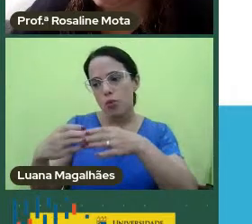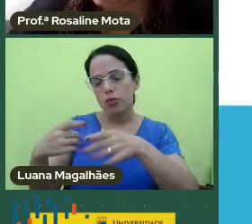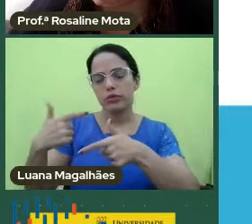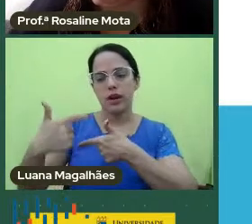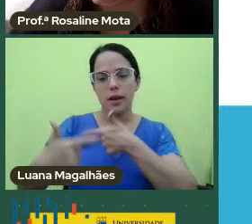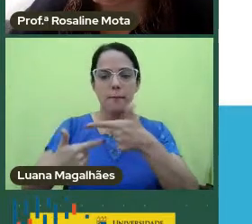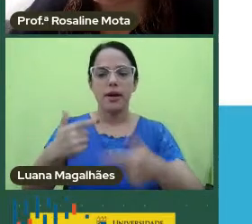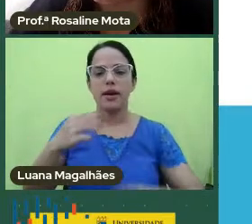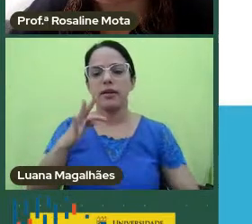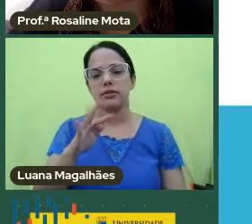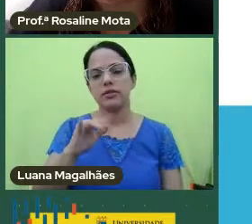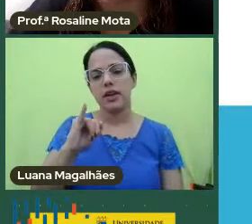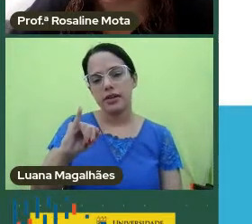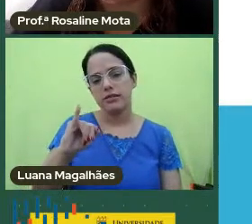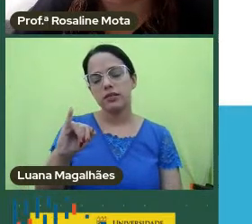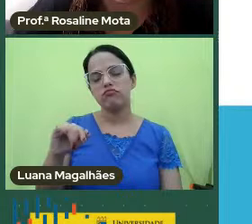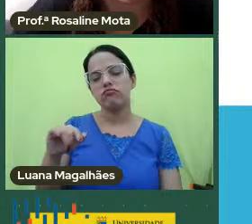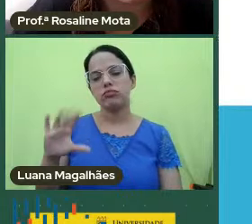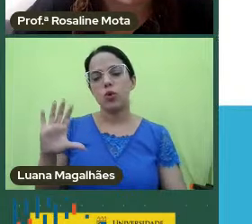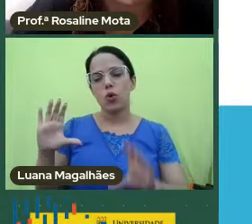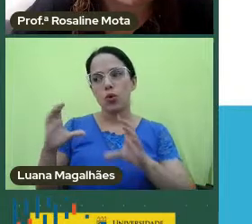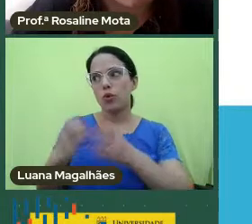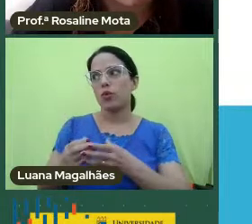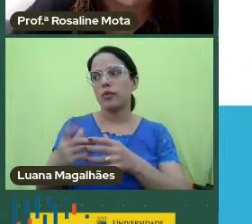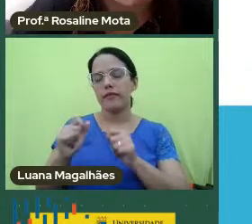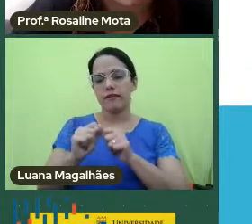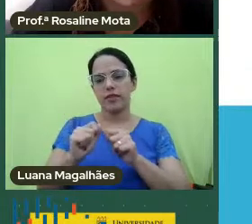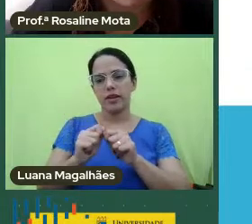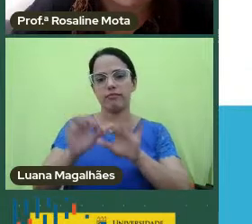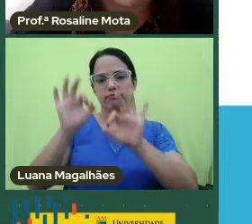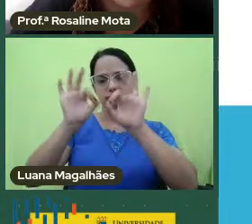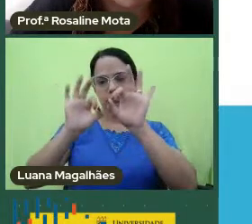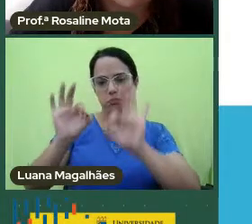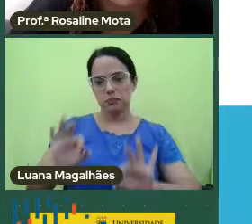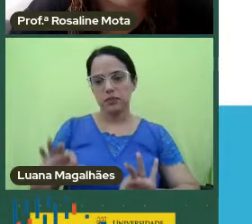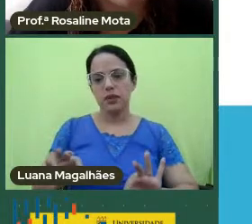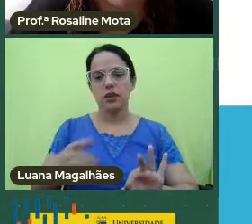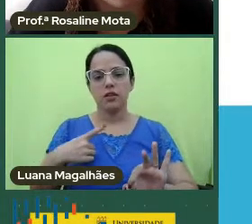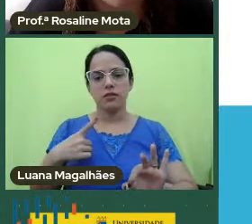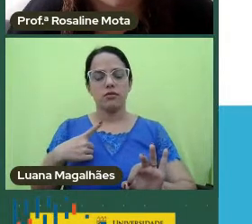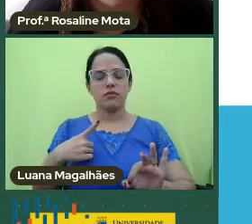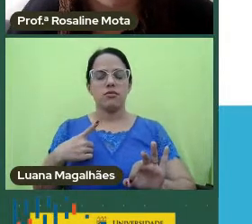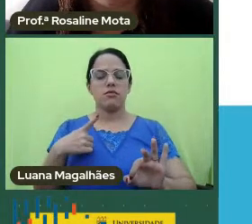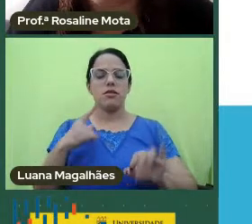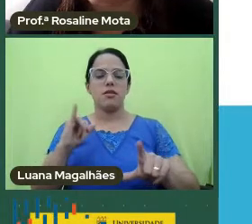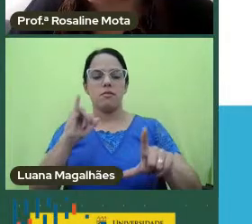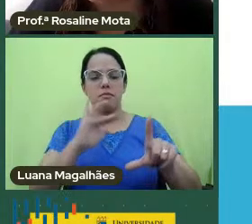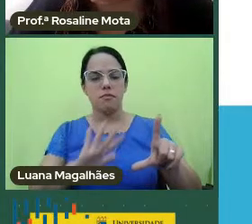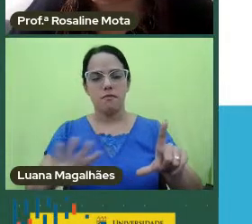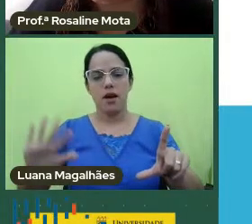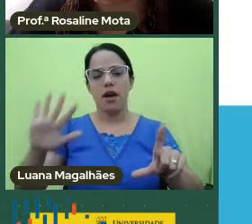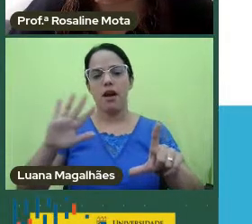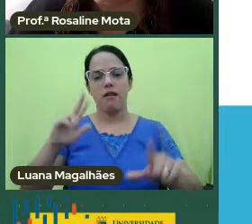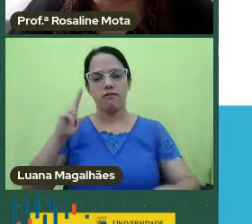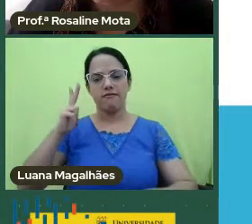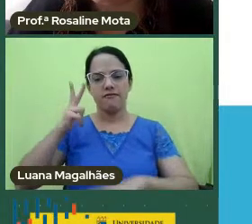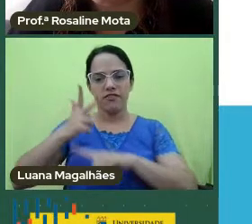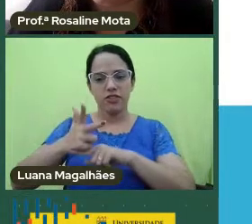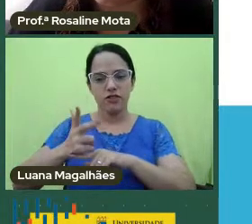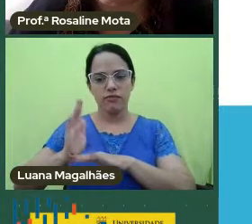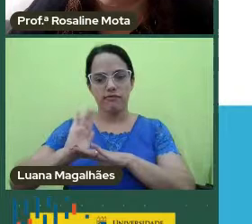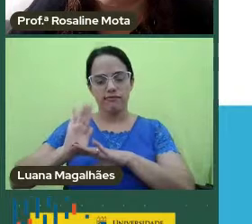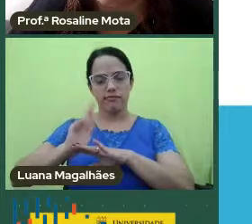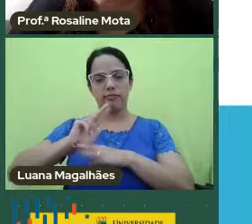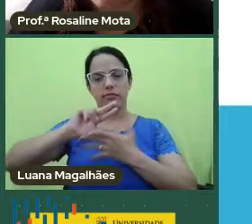TI, nós elaboramos um banco digital de imagens e de vídeos. Então, é uma ferramenta muito bacana dentro